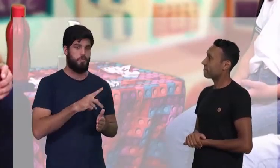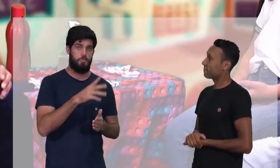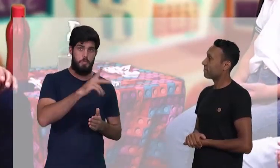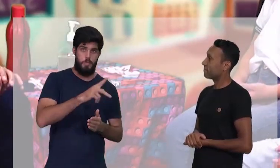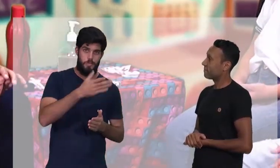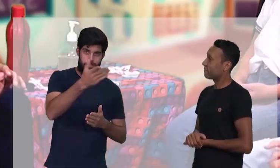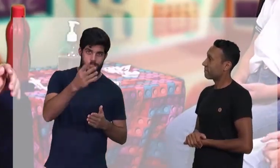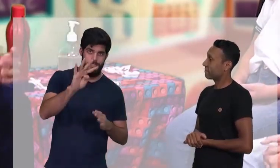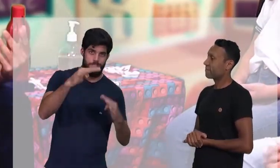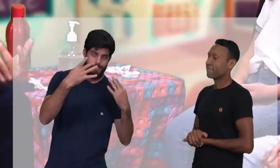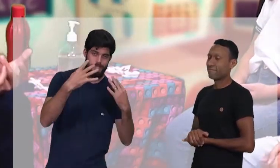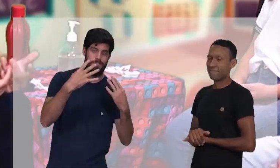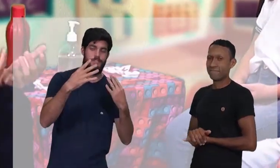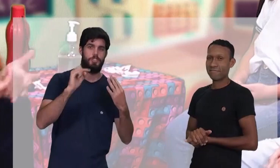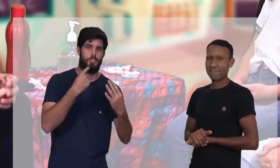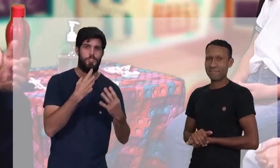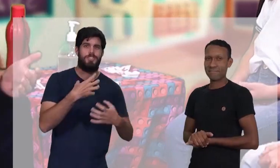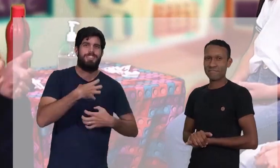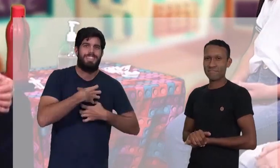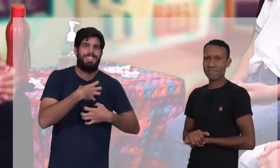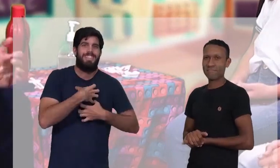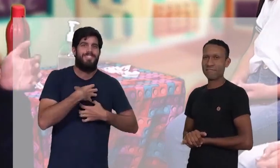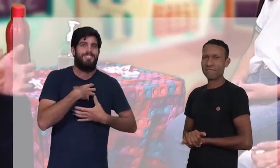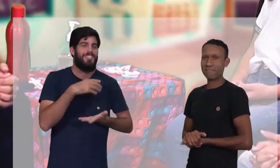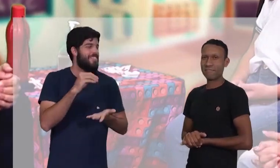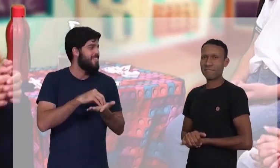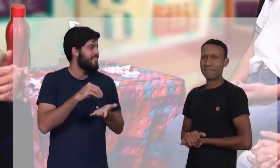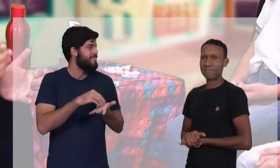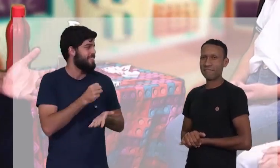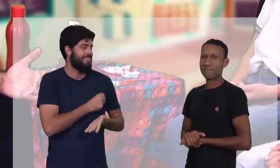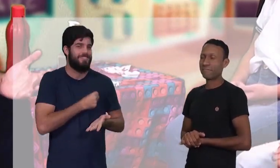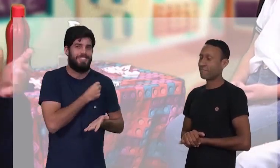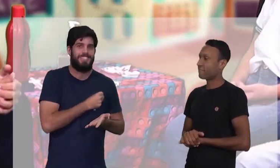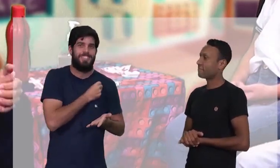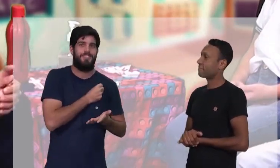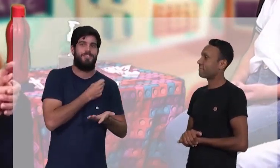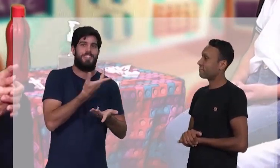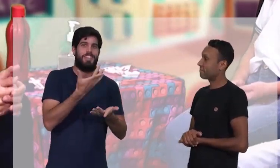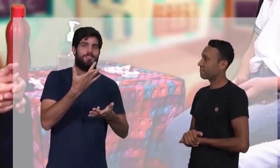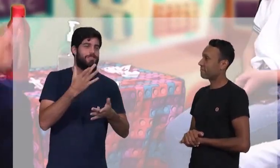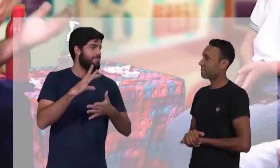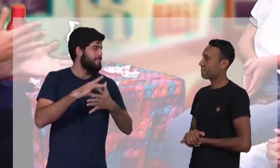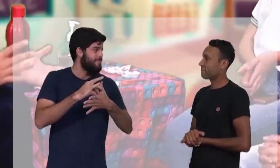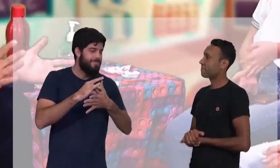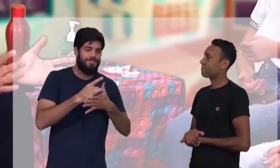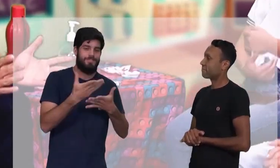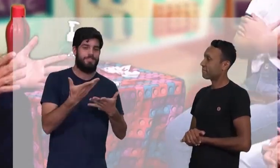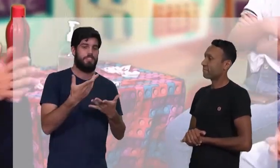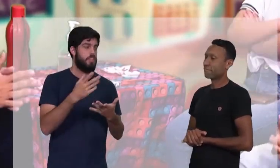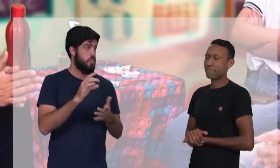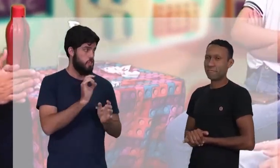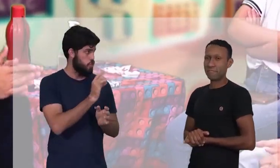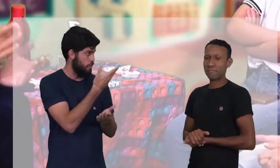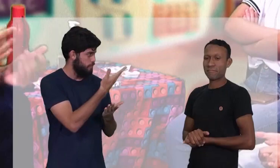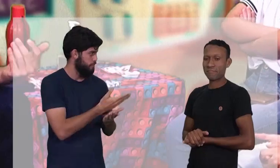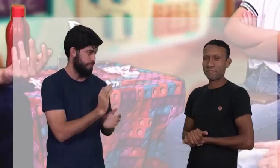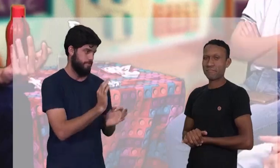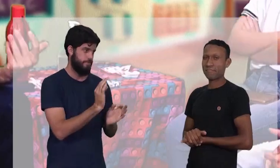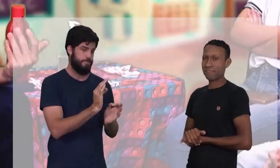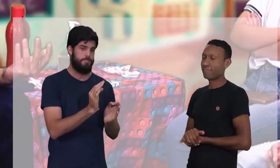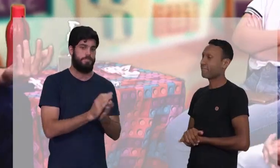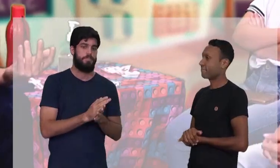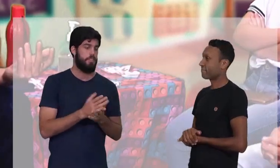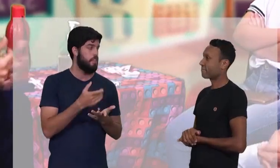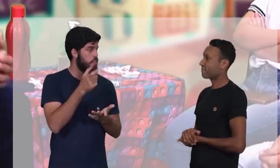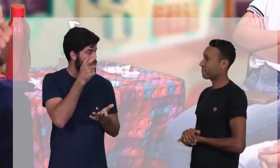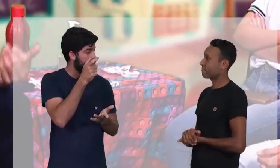estão assistindo aí, vocês sabem, a gente sente falta dessa aula presencial, desse contato com os estudantes, então não são só vocês, tá? Mas